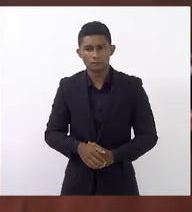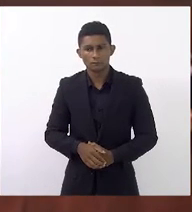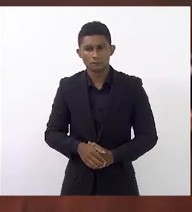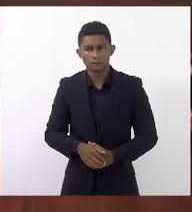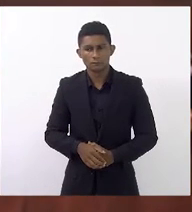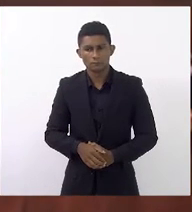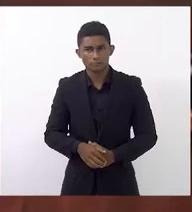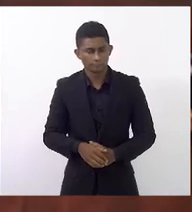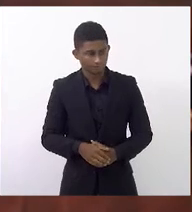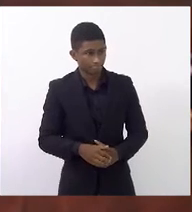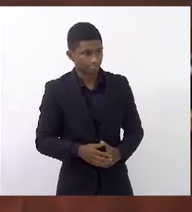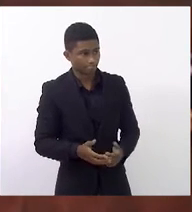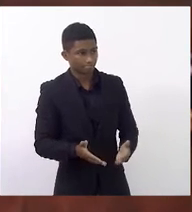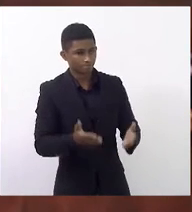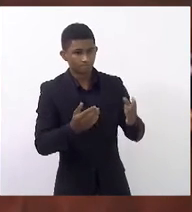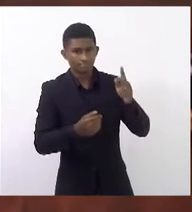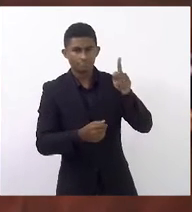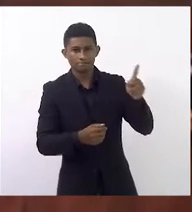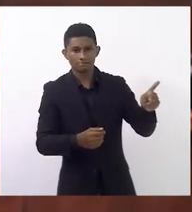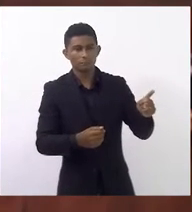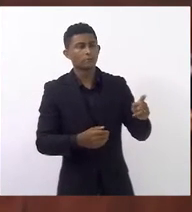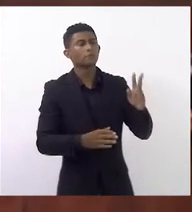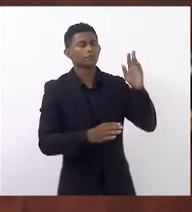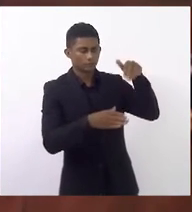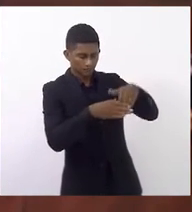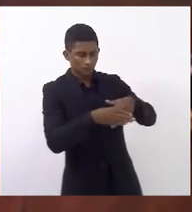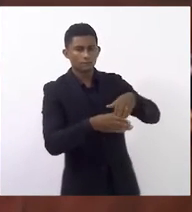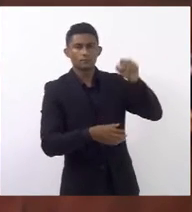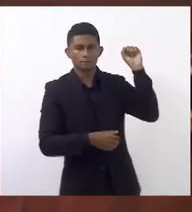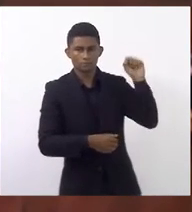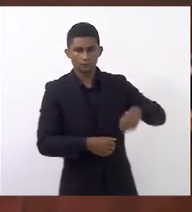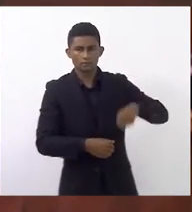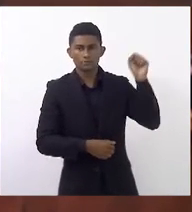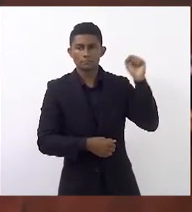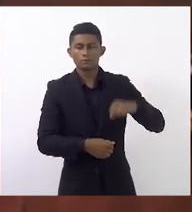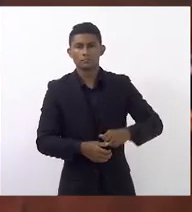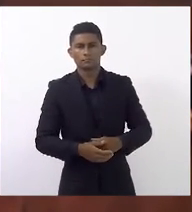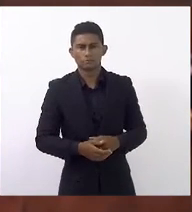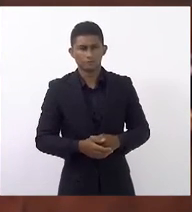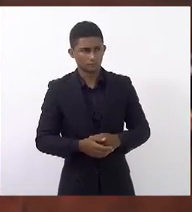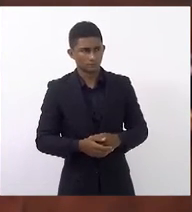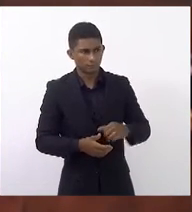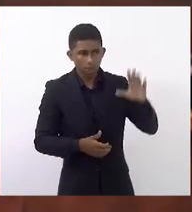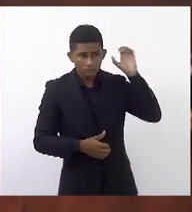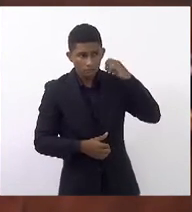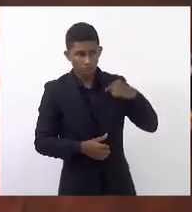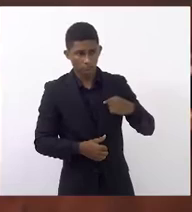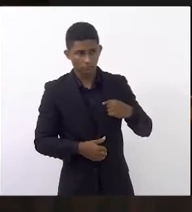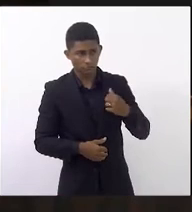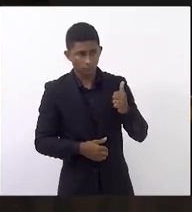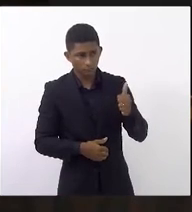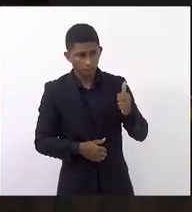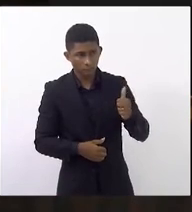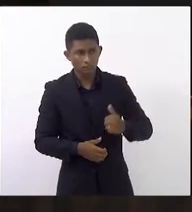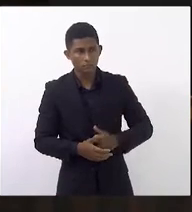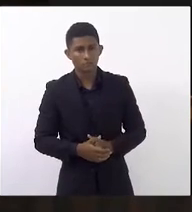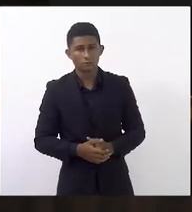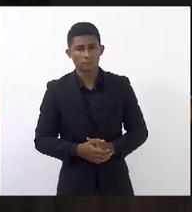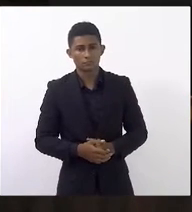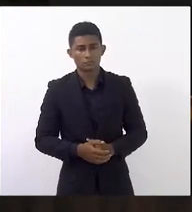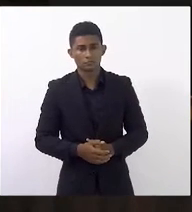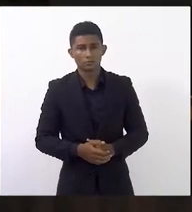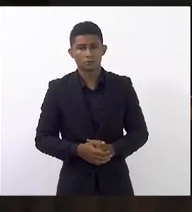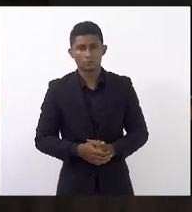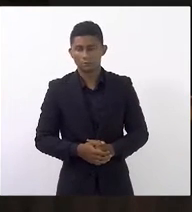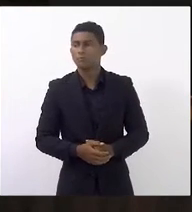Senhor presidente, voto sim. Me ouve, senhor presidente? Está registrado o voto,